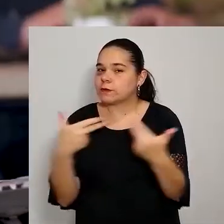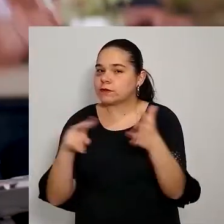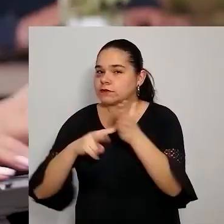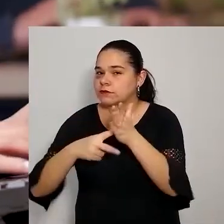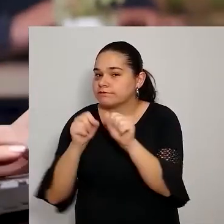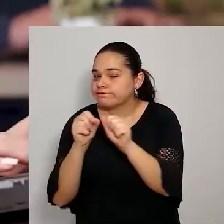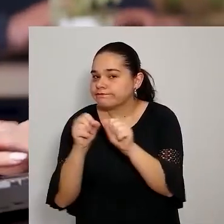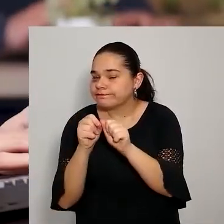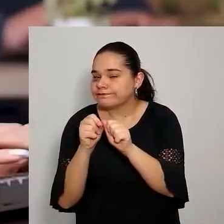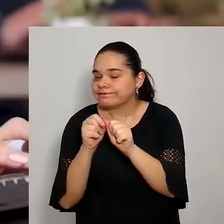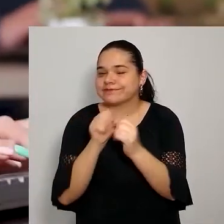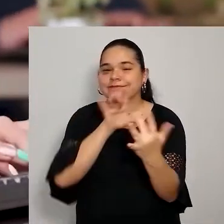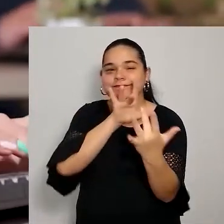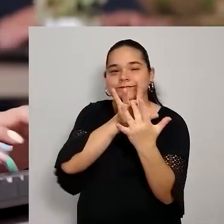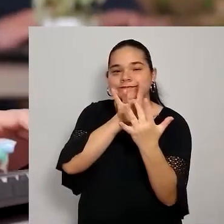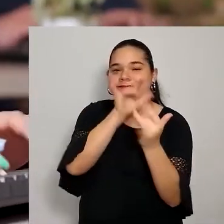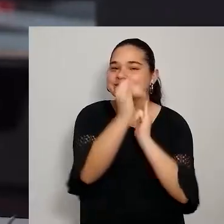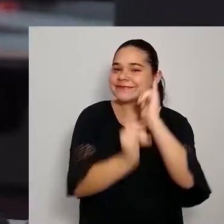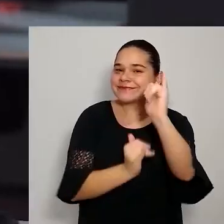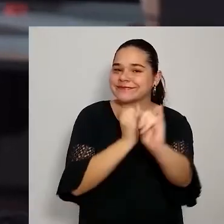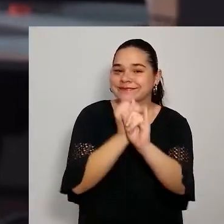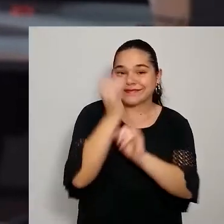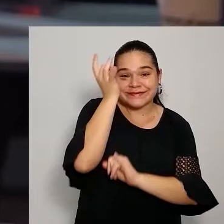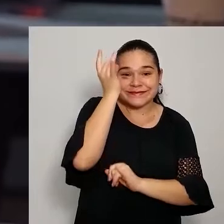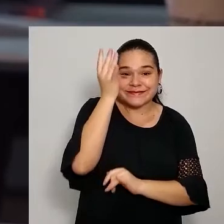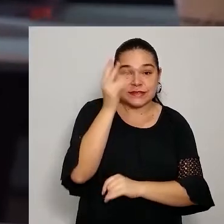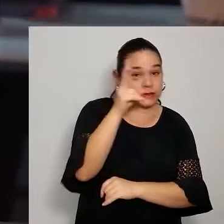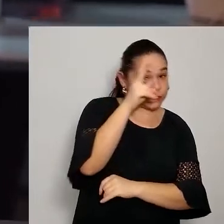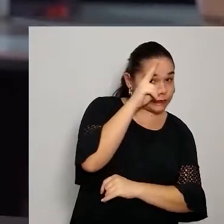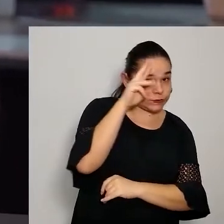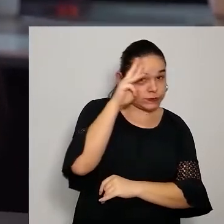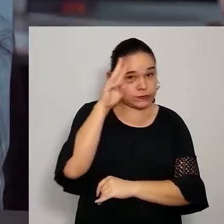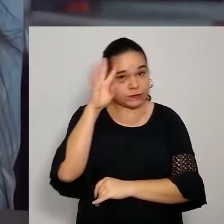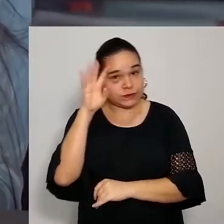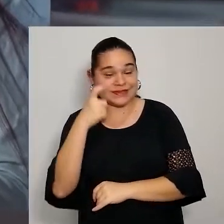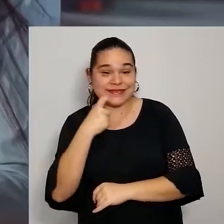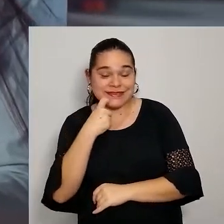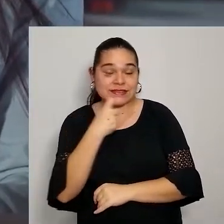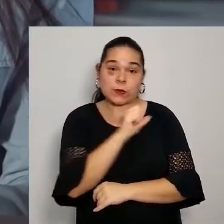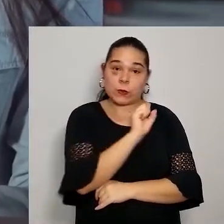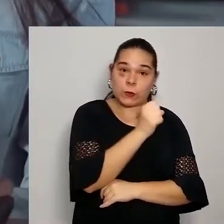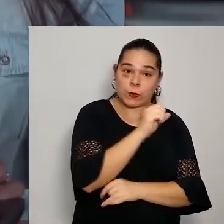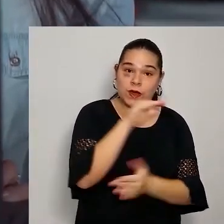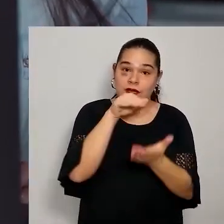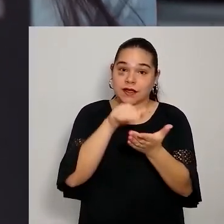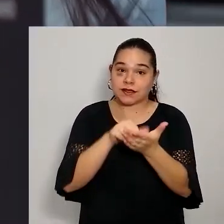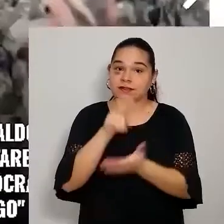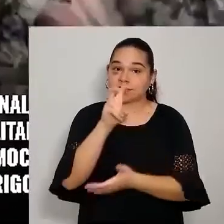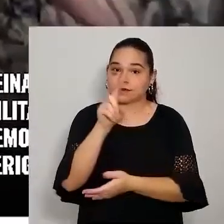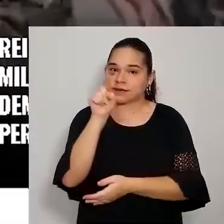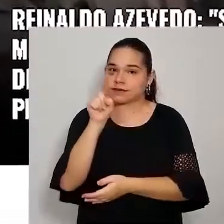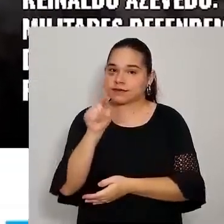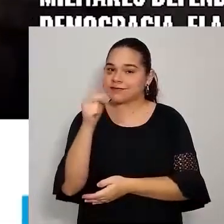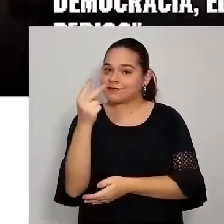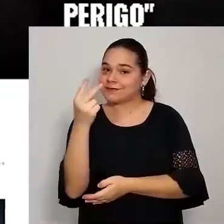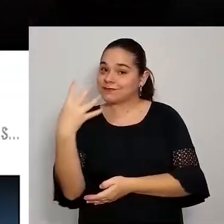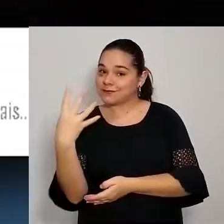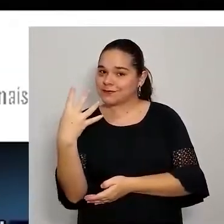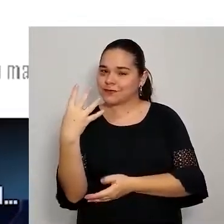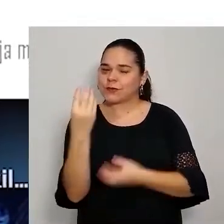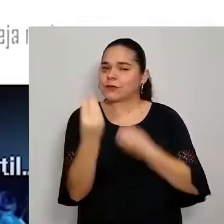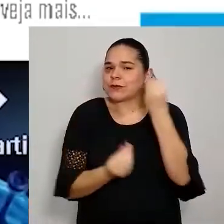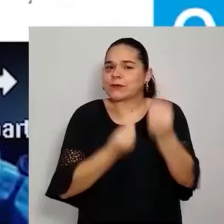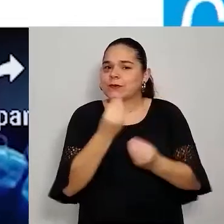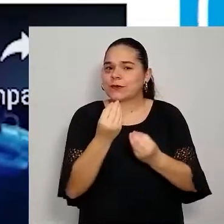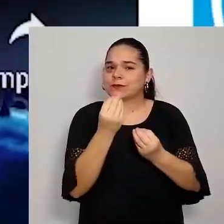ações? Use nosso atendimento online, de segunda a sexta-feira, das 8 às 5h24. Você acessa